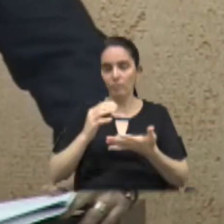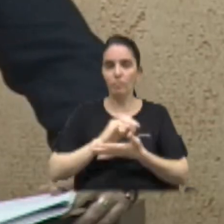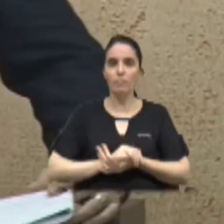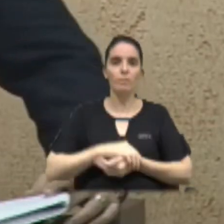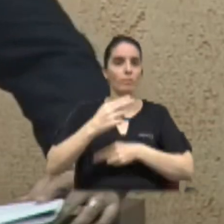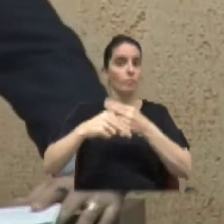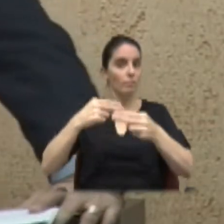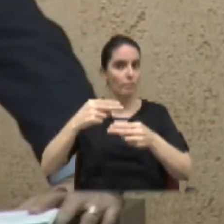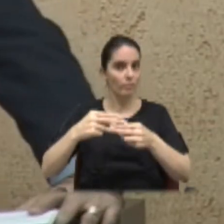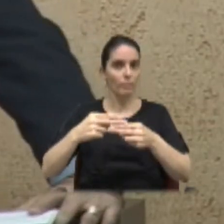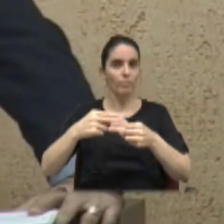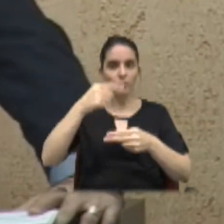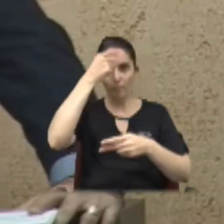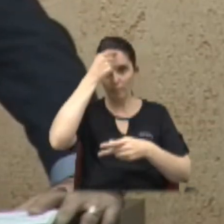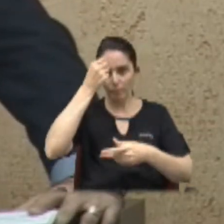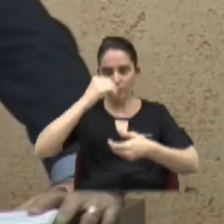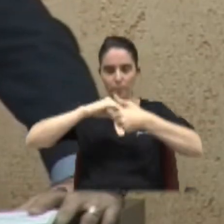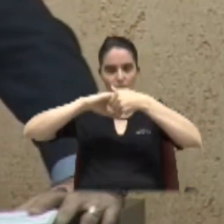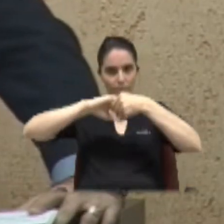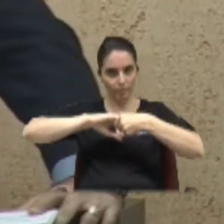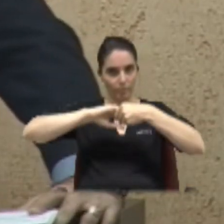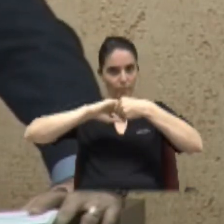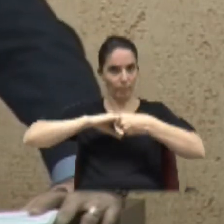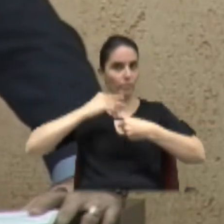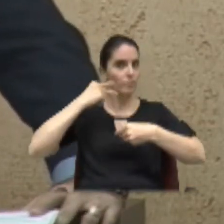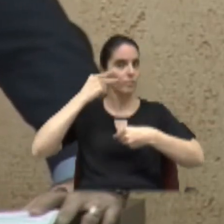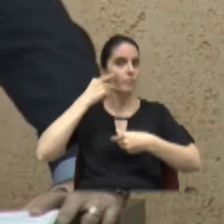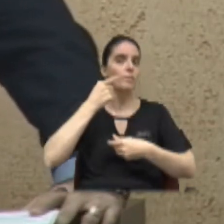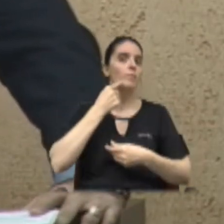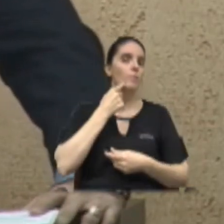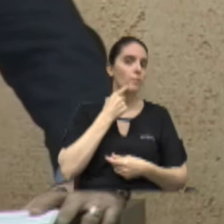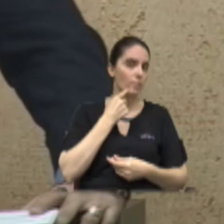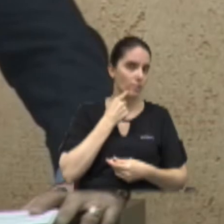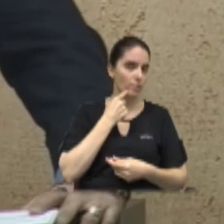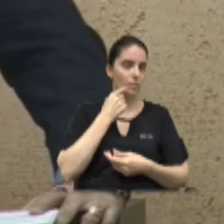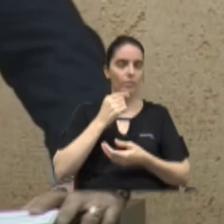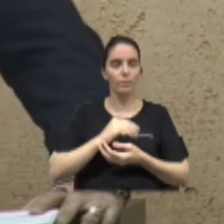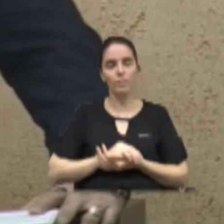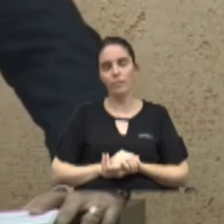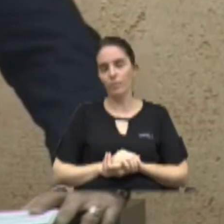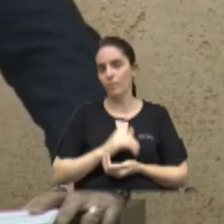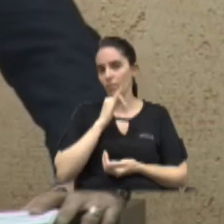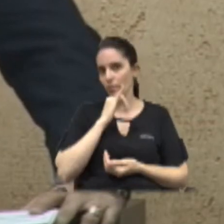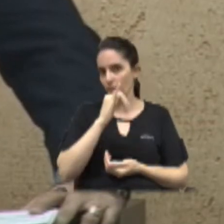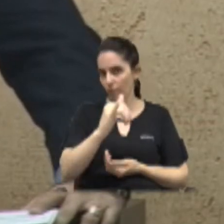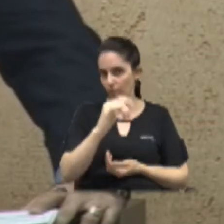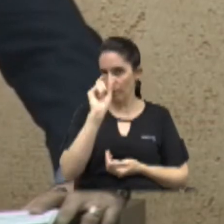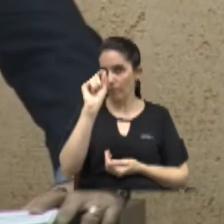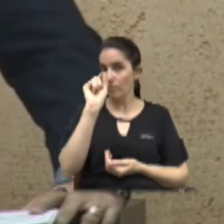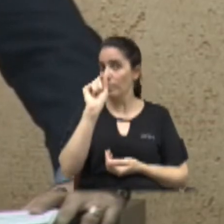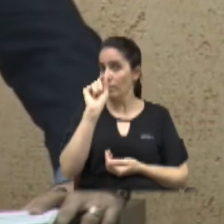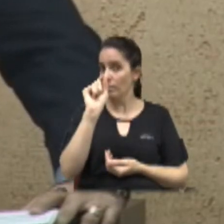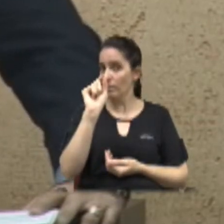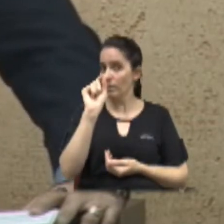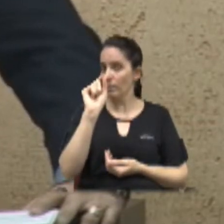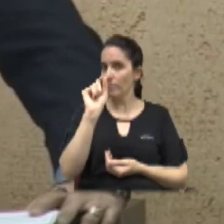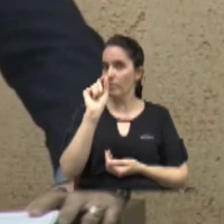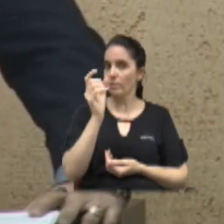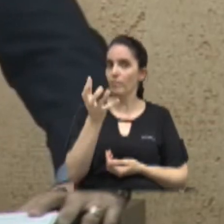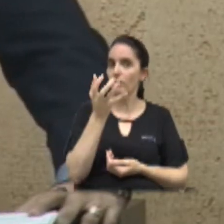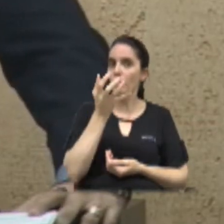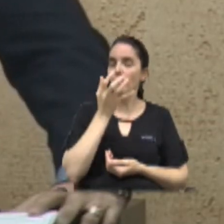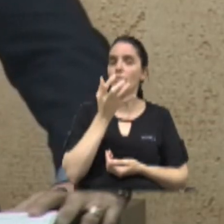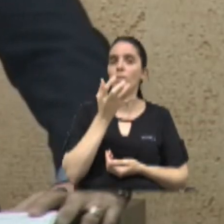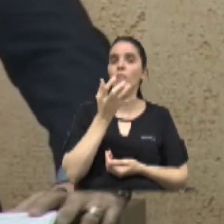Então fica aqui o meu parabéns ao vereador Cleiton Silva, e dizer que muitas vezes a gente quer realmente o que está